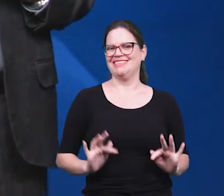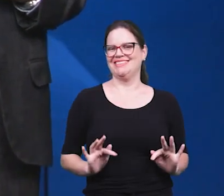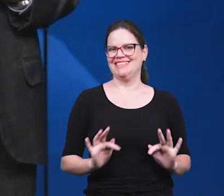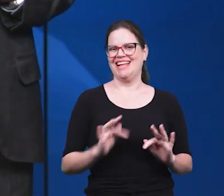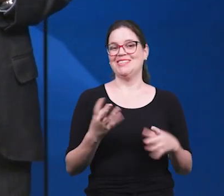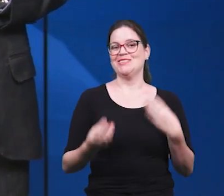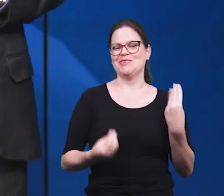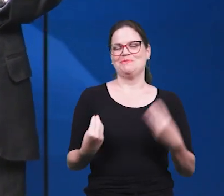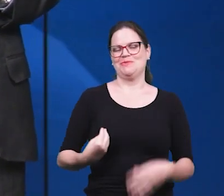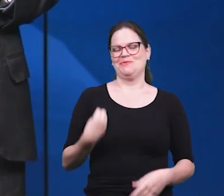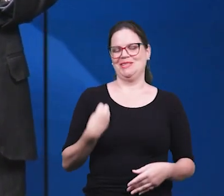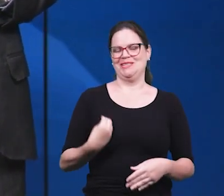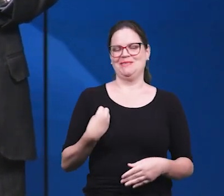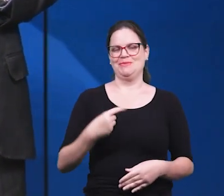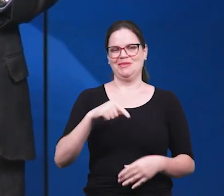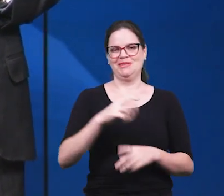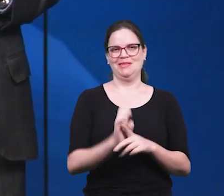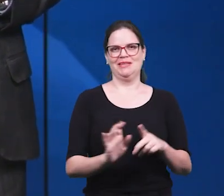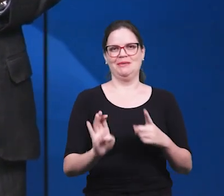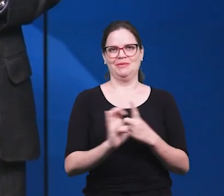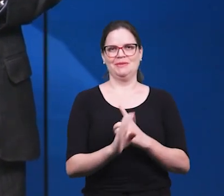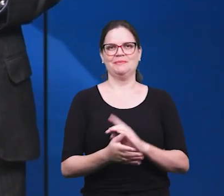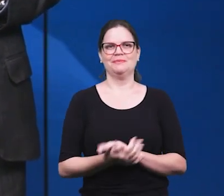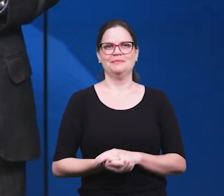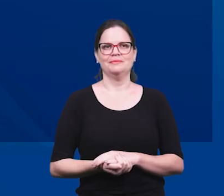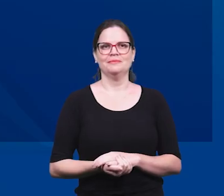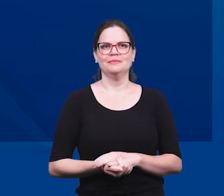alegria, da participação deles na Escola